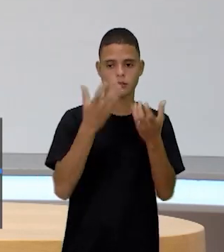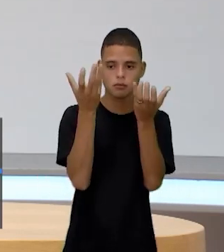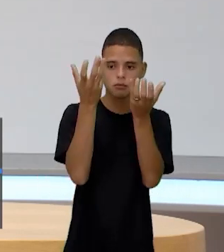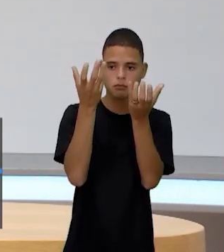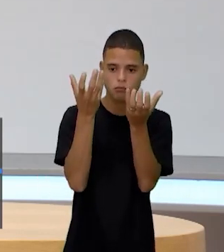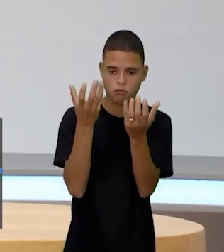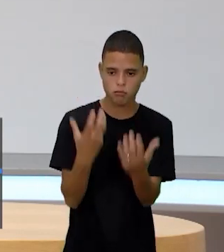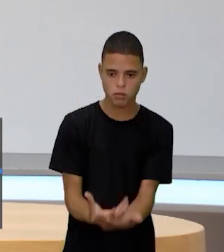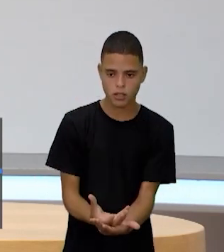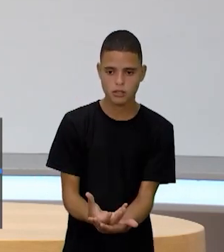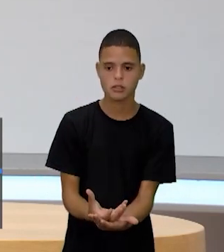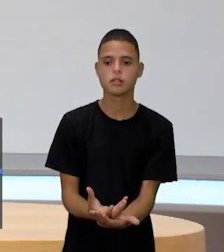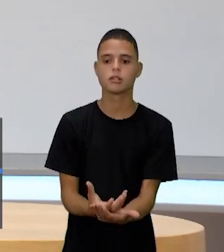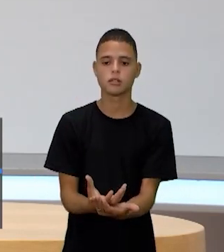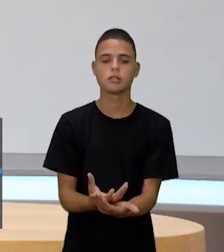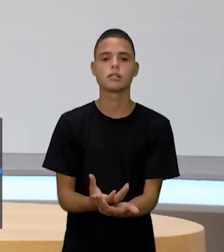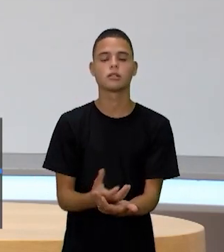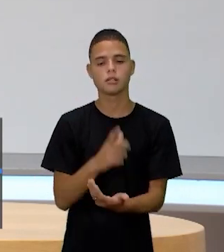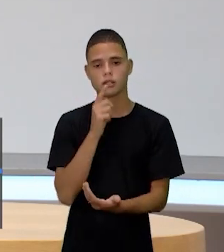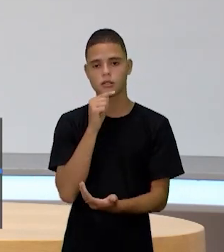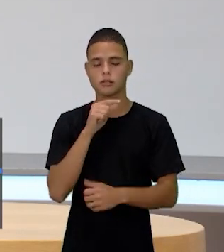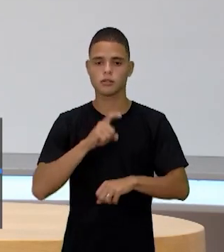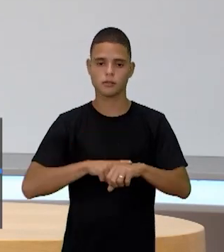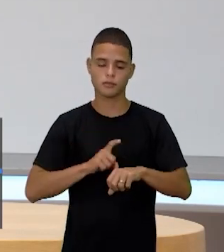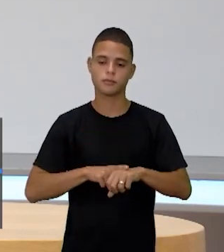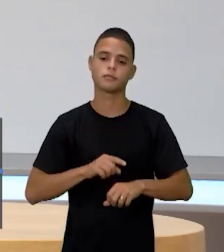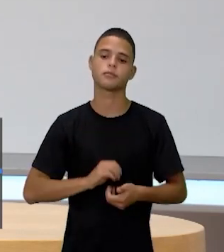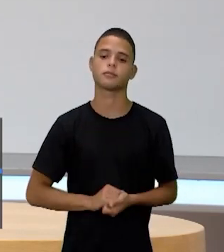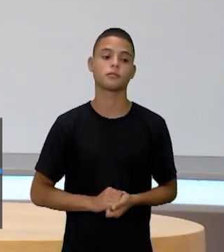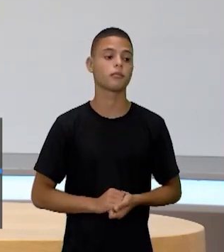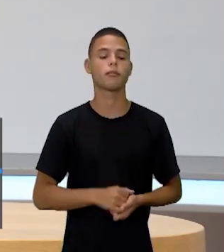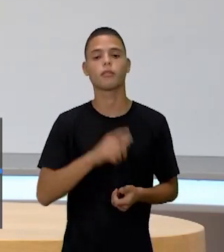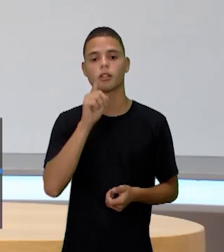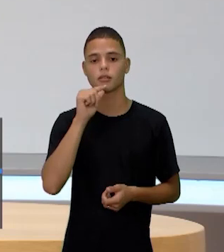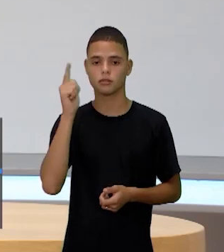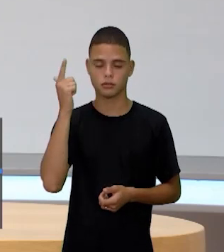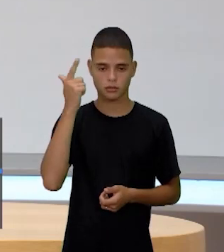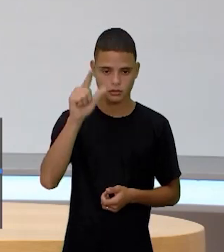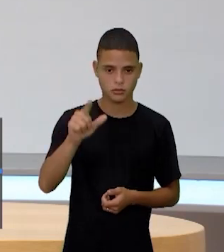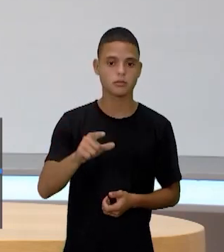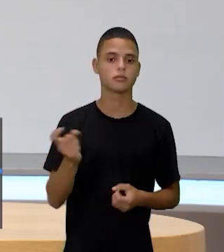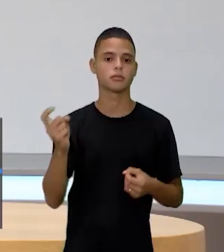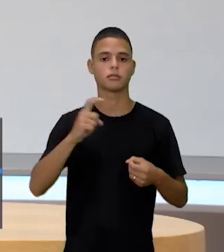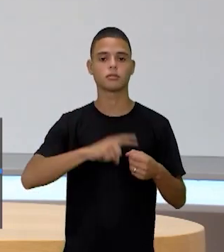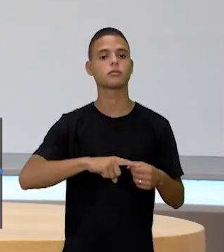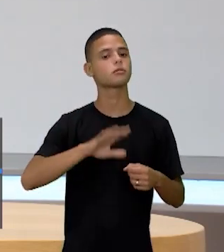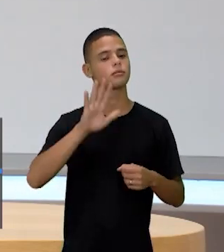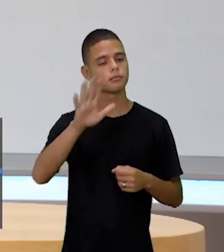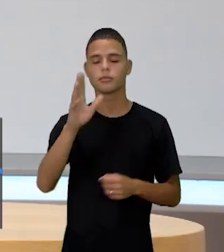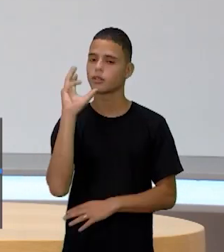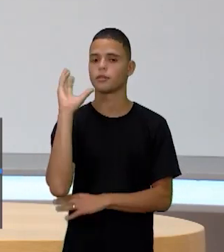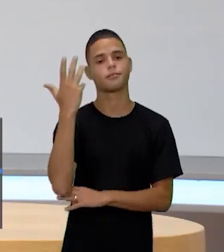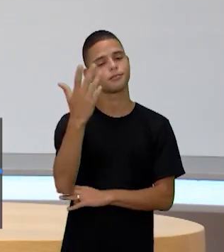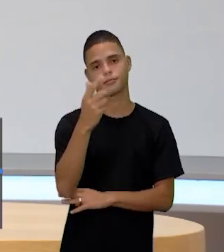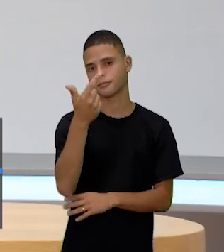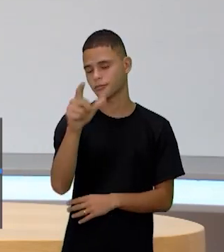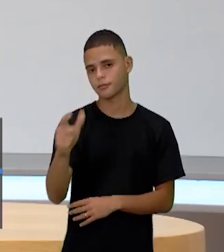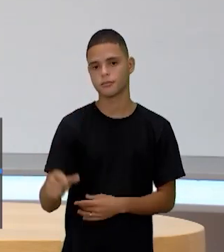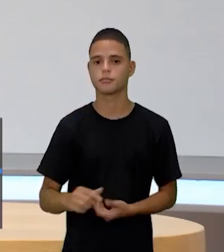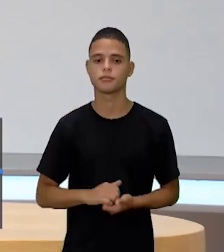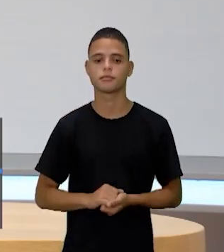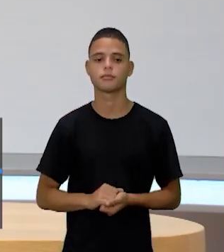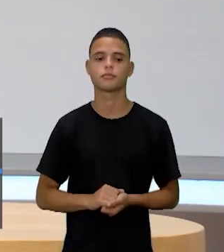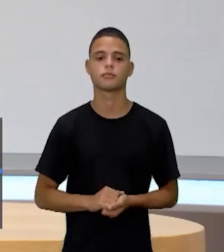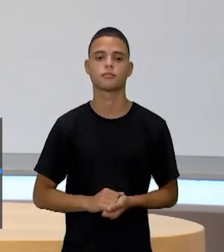e ela vai voltar ao estado líquido. Então, a água eu consigo reverter o processo, mas a floresta não. Então, aí